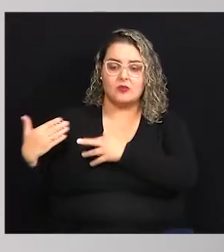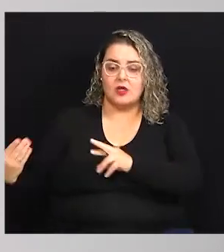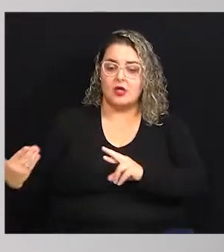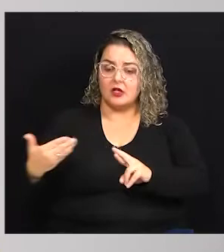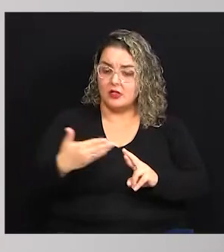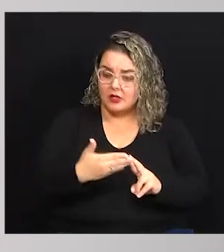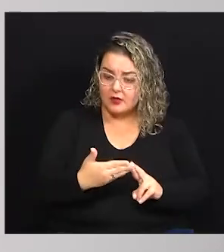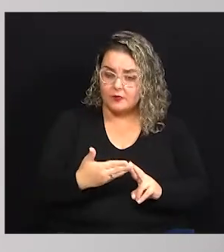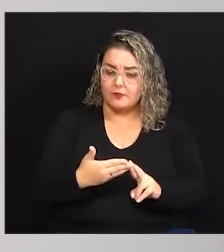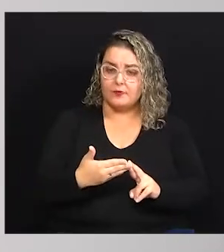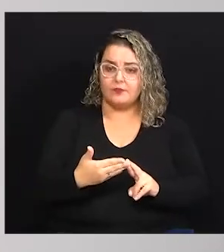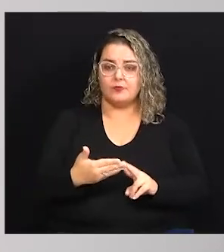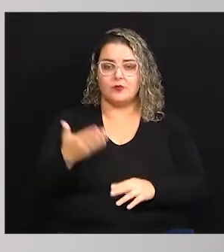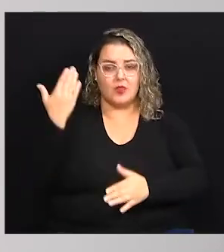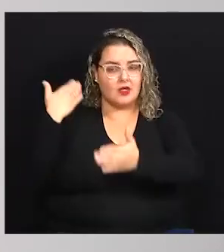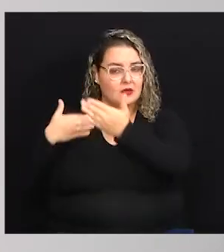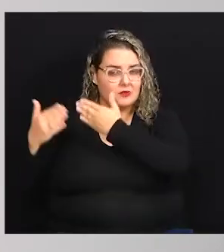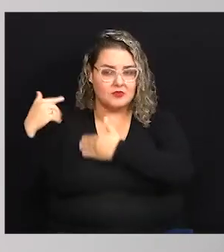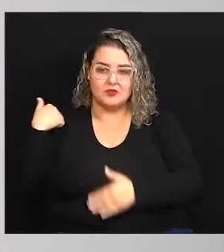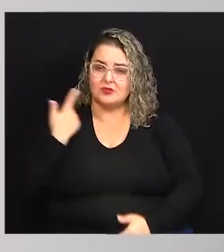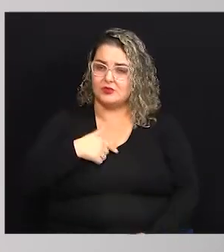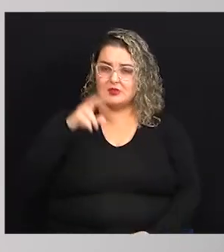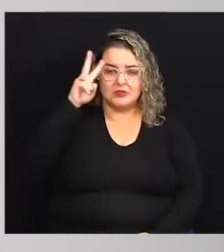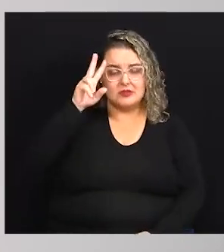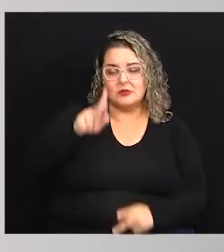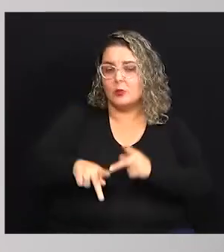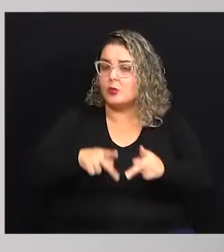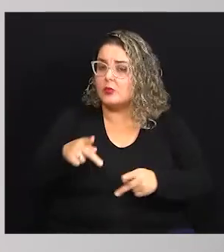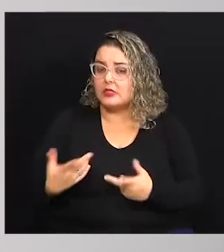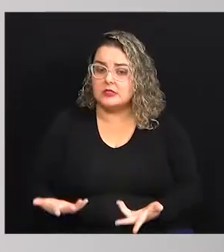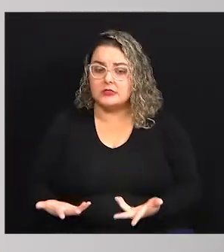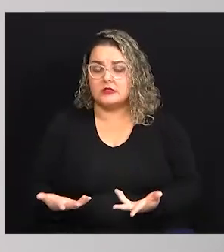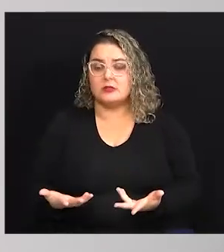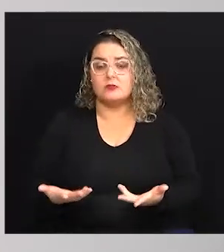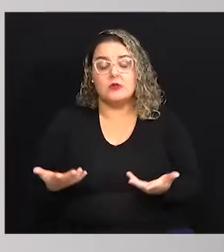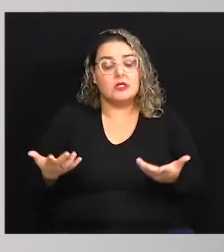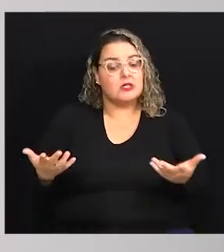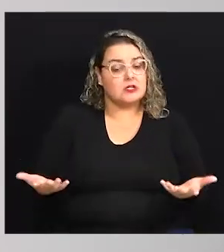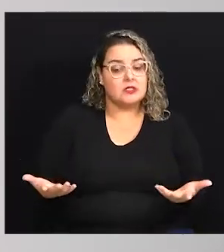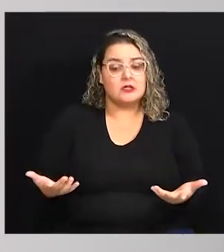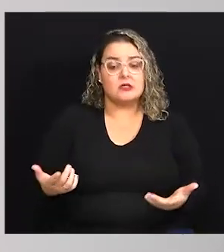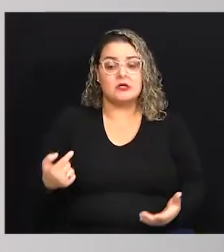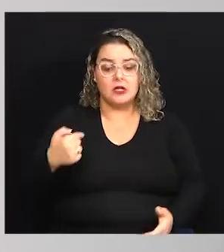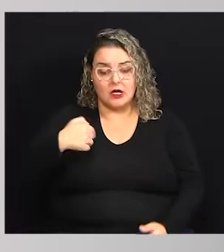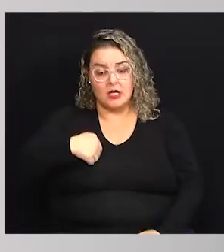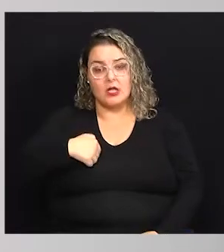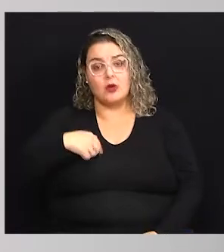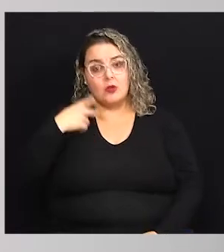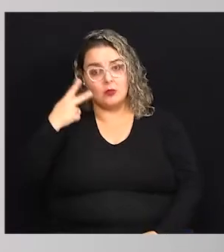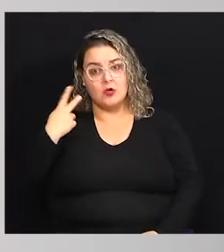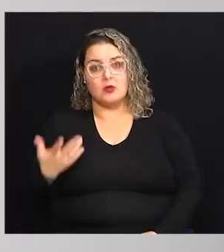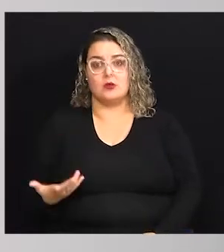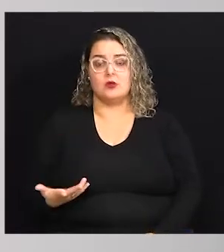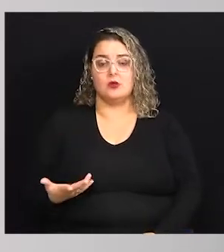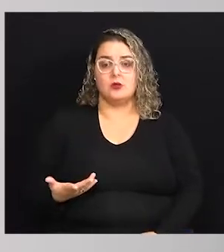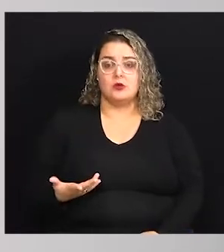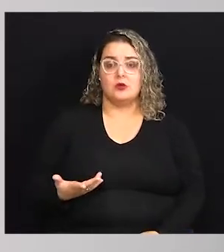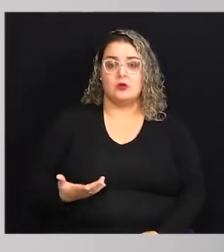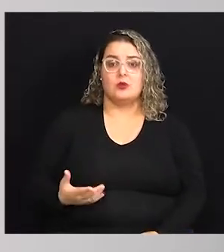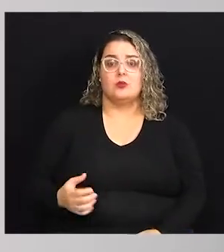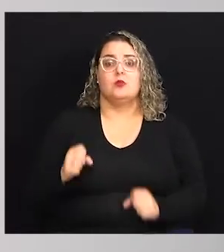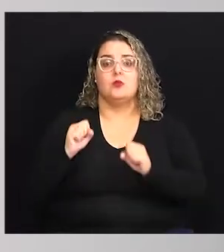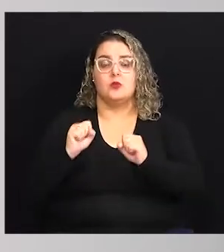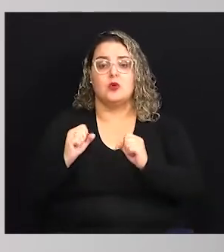que representa esse passado da nossa história, da nossa população, e que eu, enquanto aqui vereador, vocês